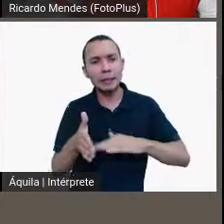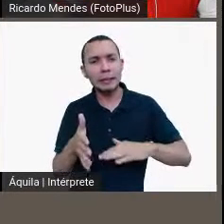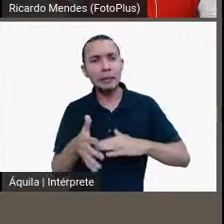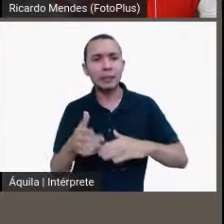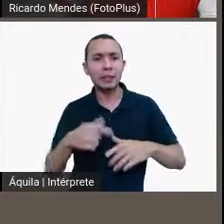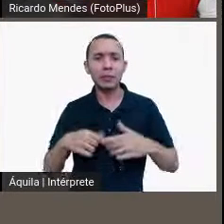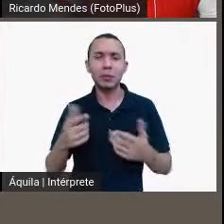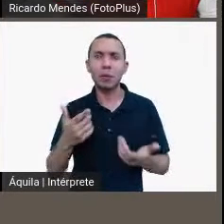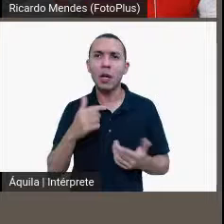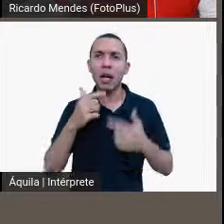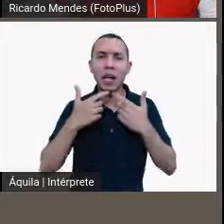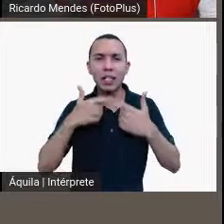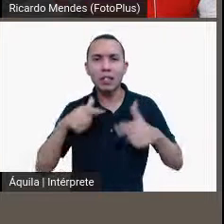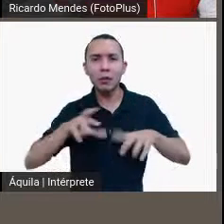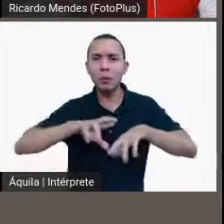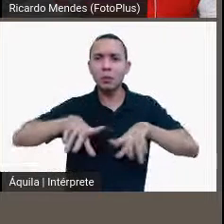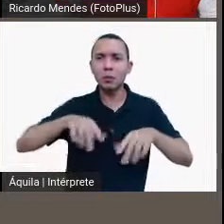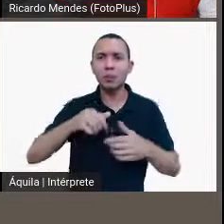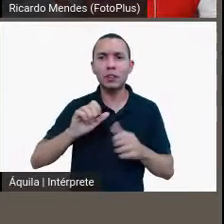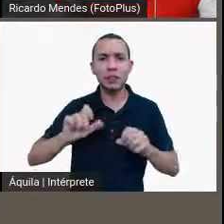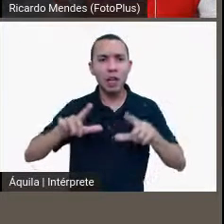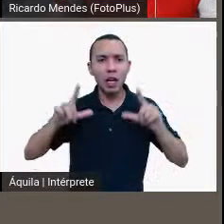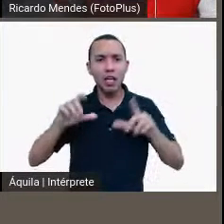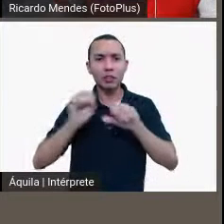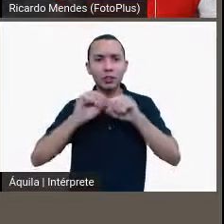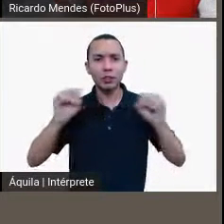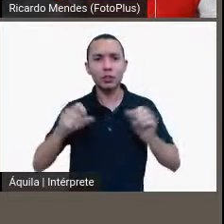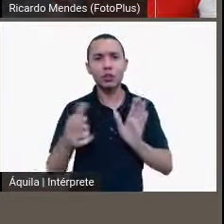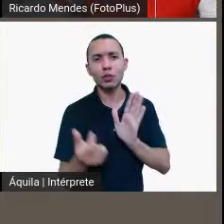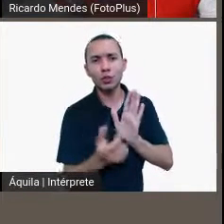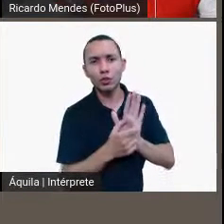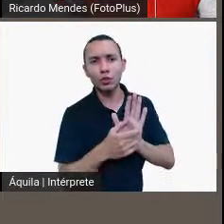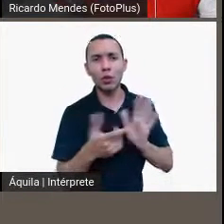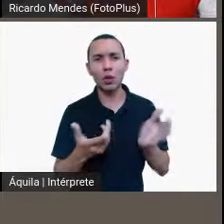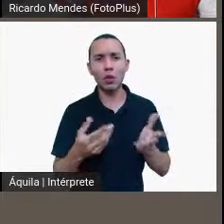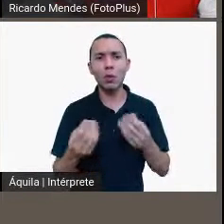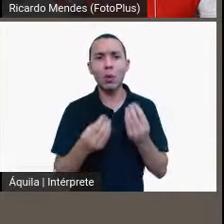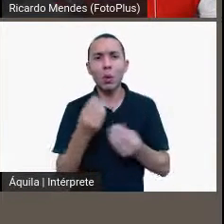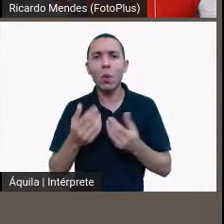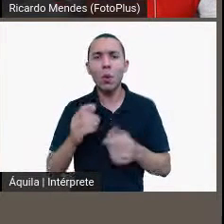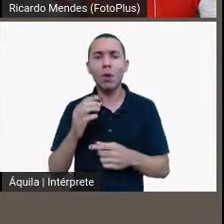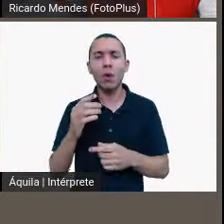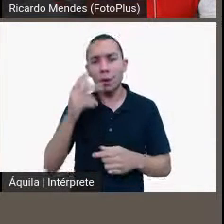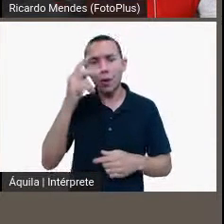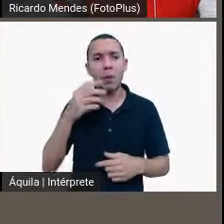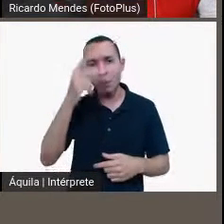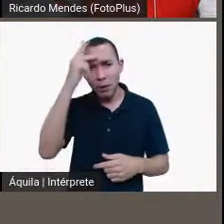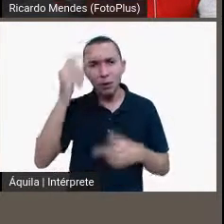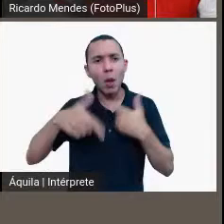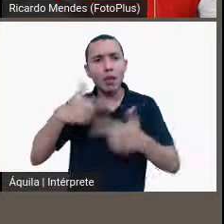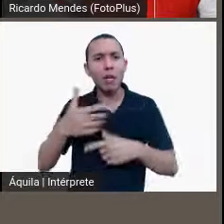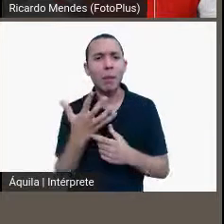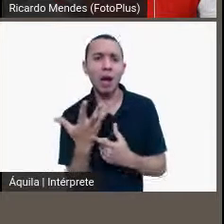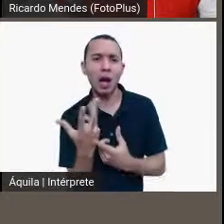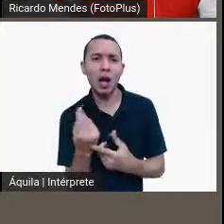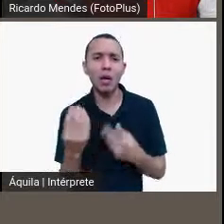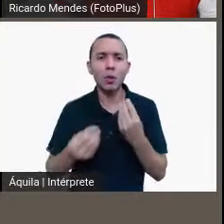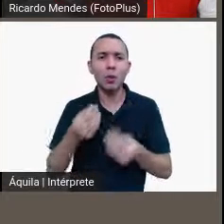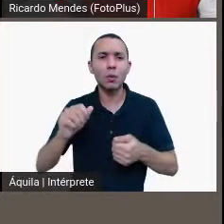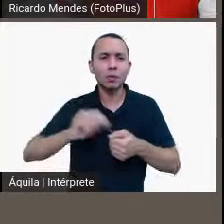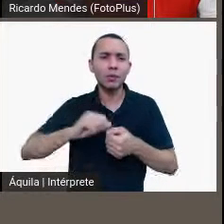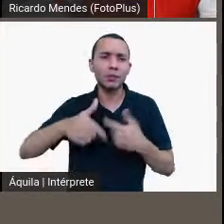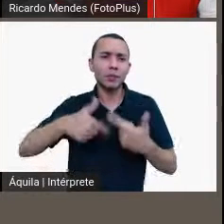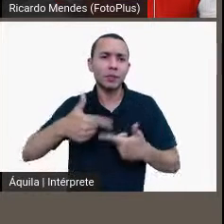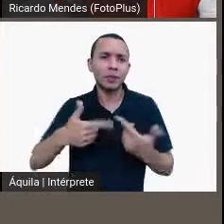da linguagem? Um deslocamento dos focos de produção? Uma nova posição para o artista, para a obra e sua relação com o mercado? Uma nova relação